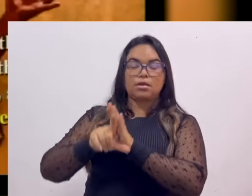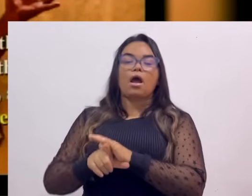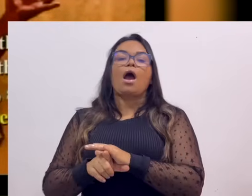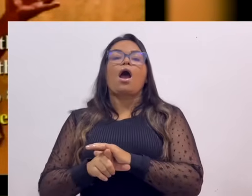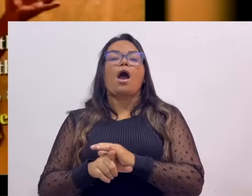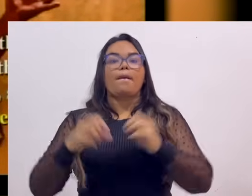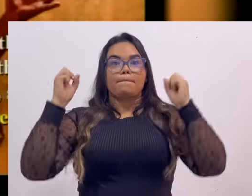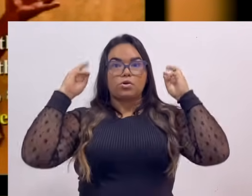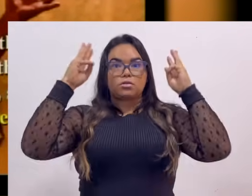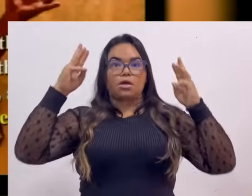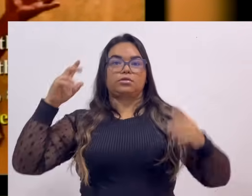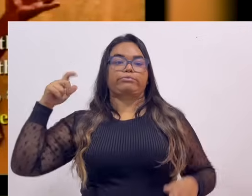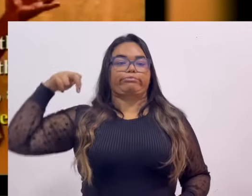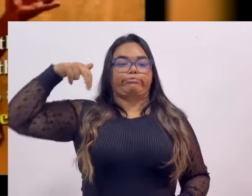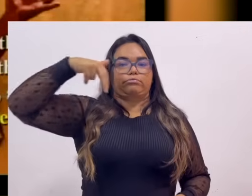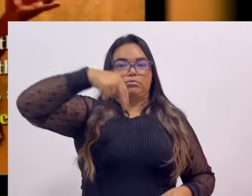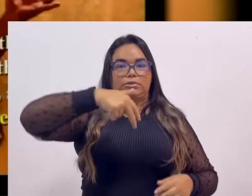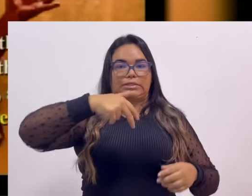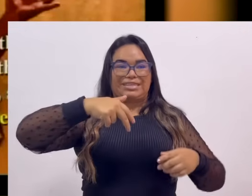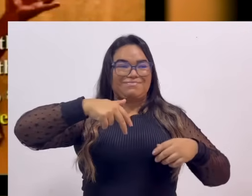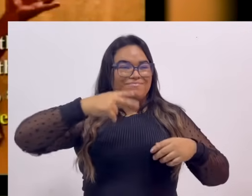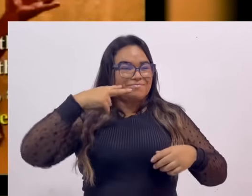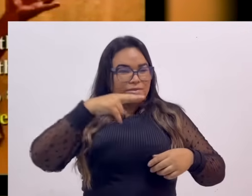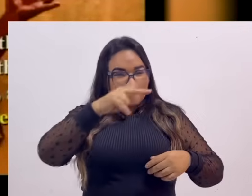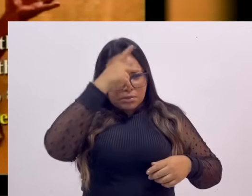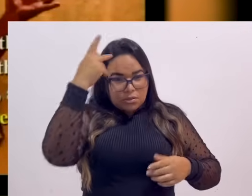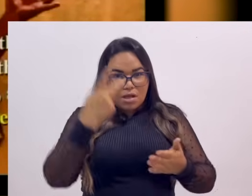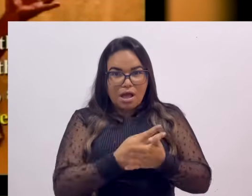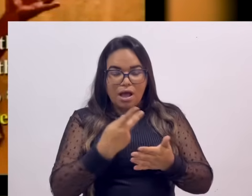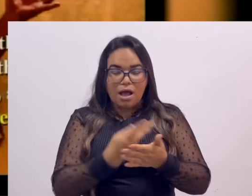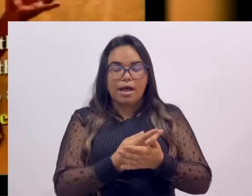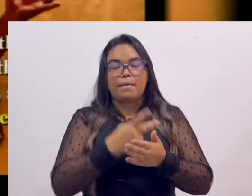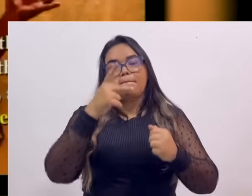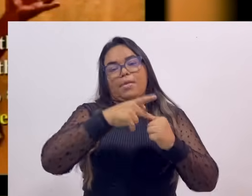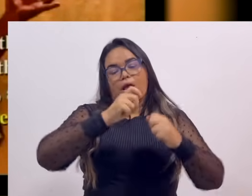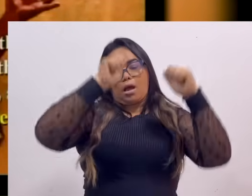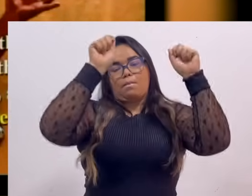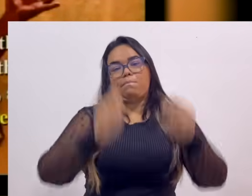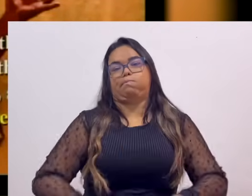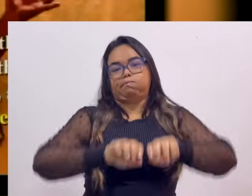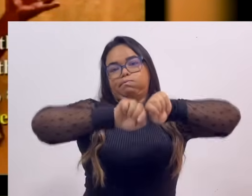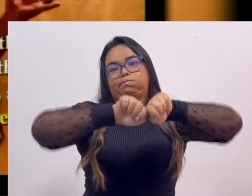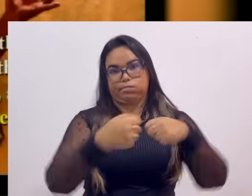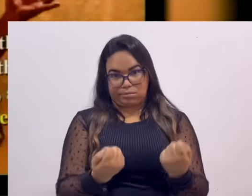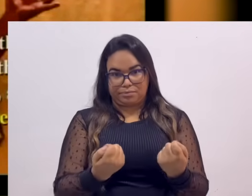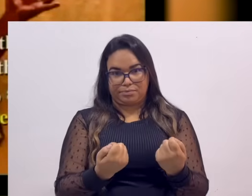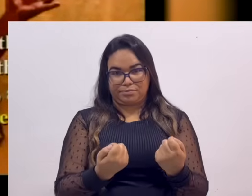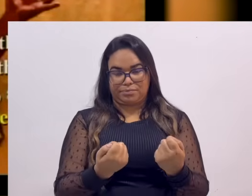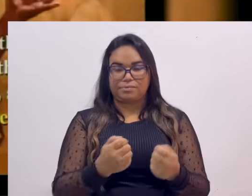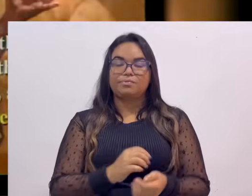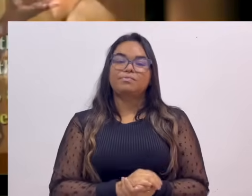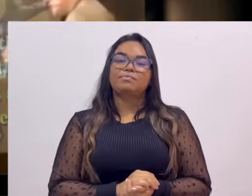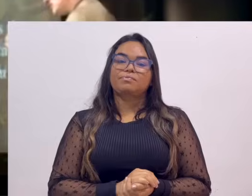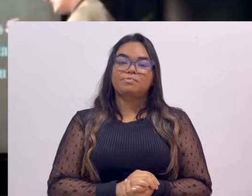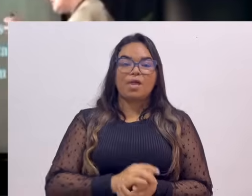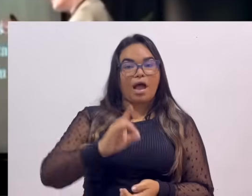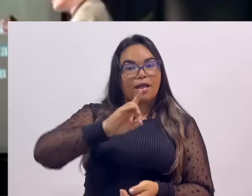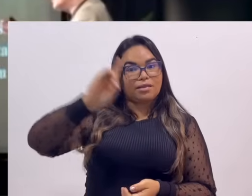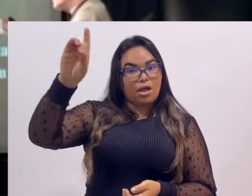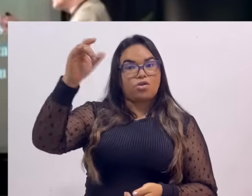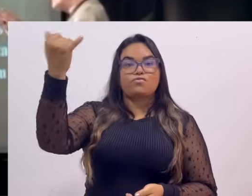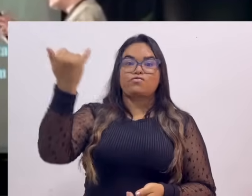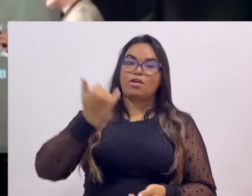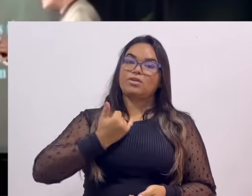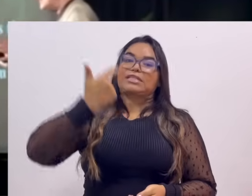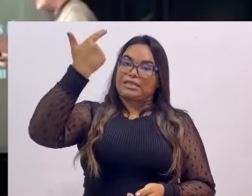palavras que estavam nas primeiras tábuas. Deus disse que escreverá nas novas tábuas, para que pudesse